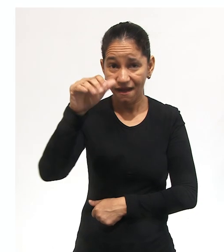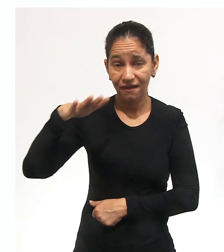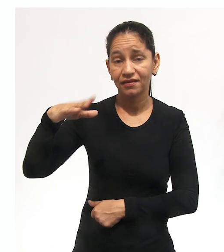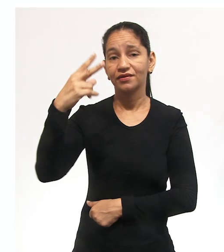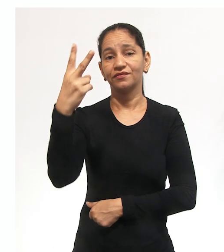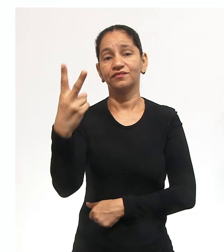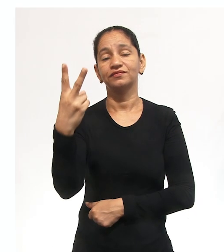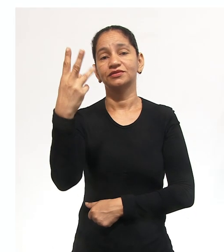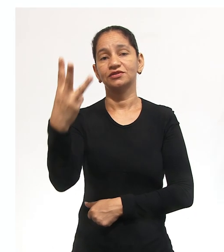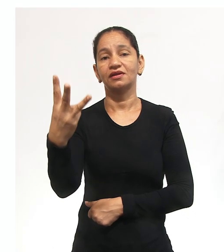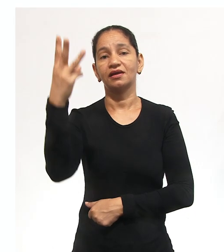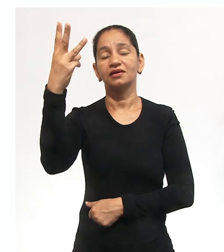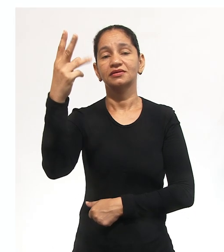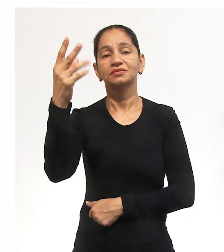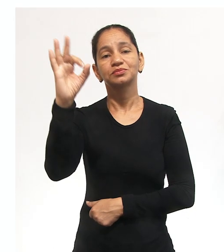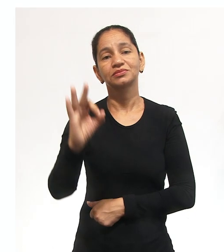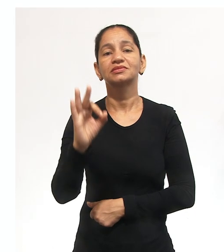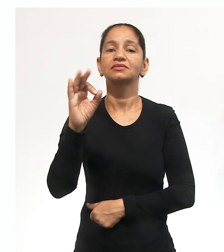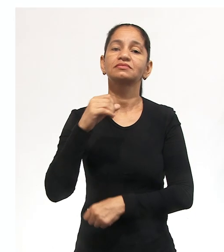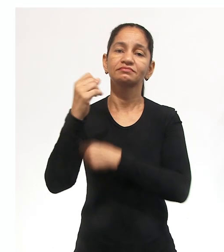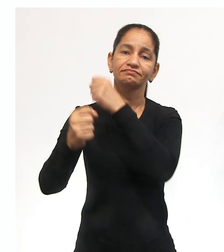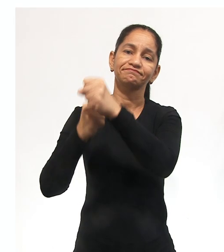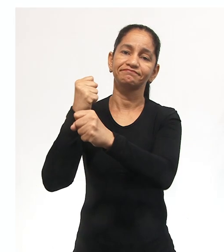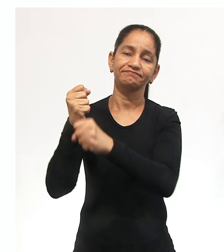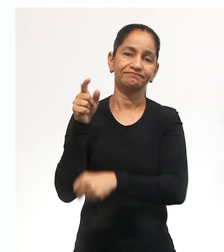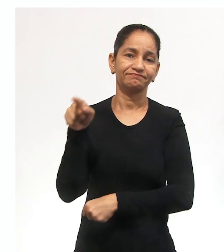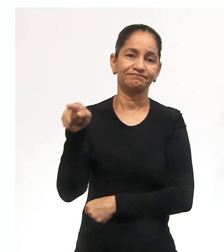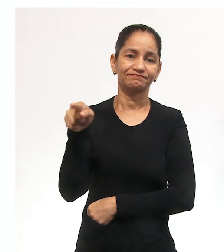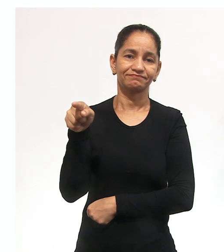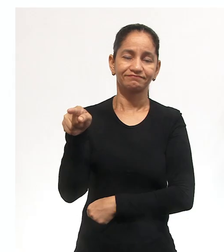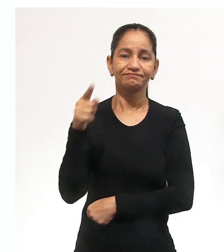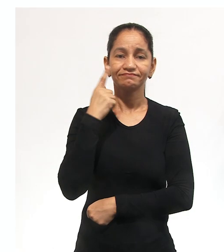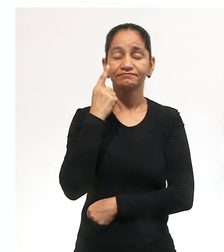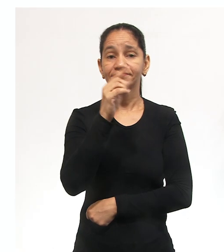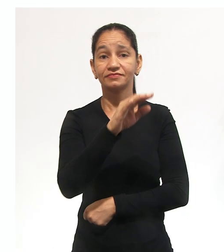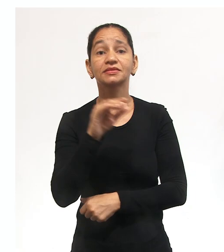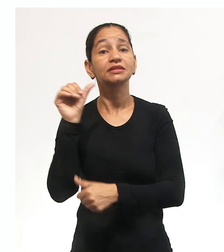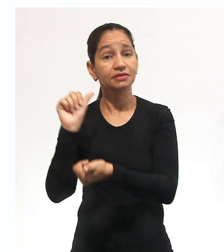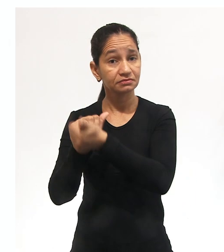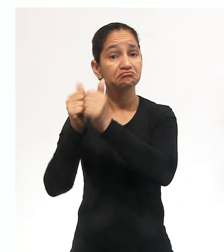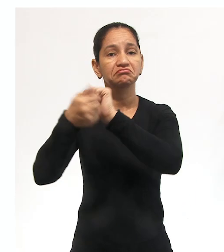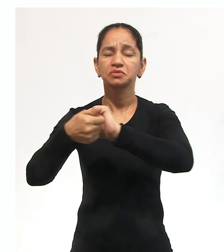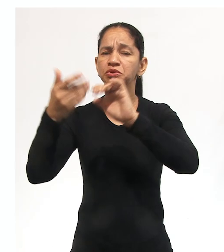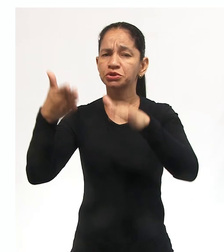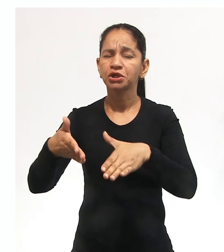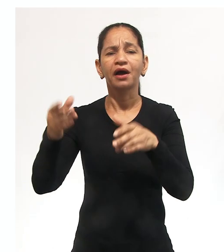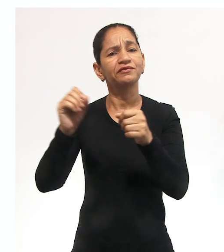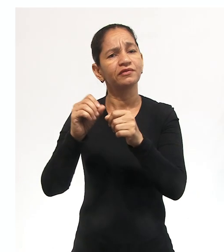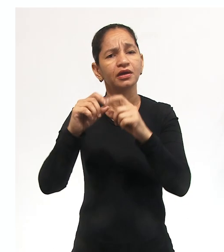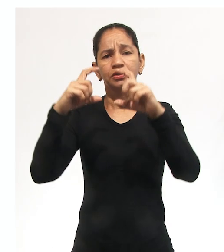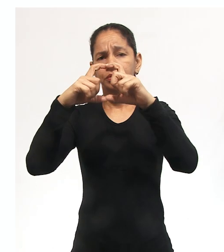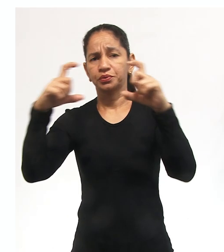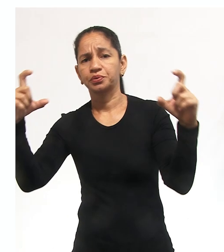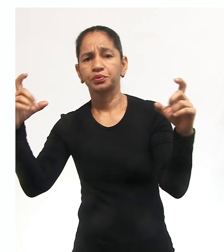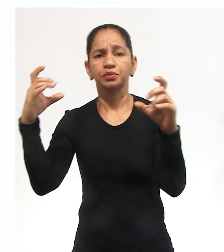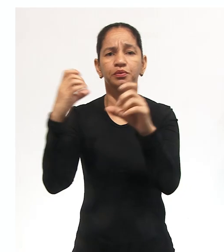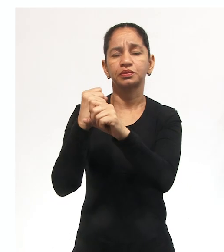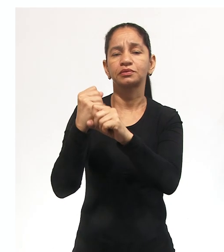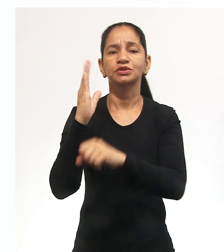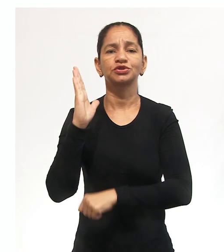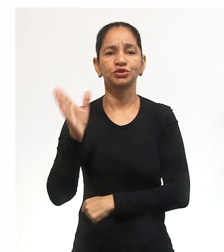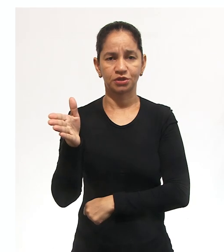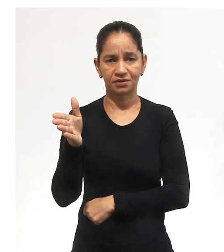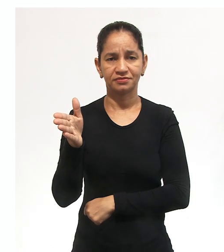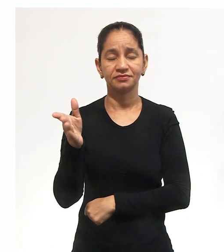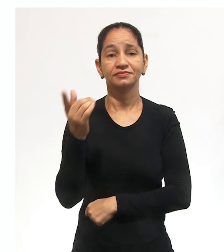23,87% ao ano, tá? Transformando essa taxa para